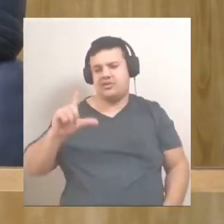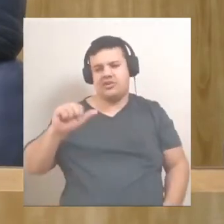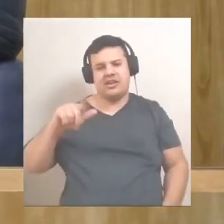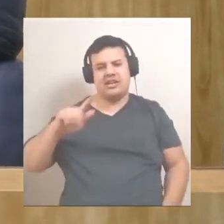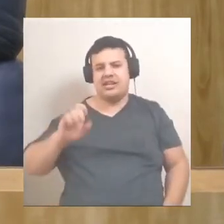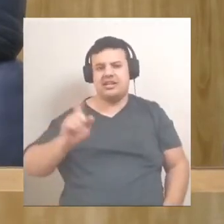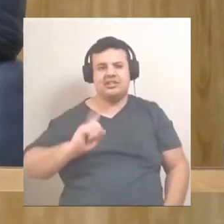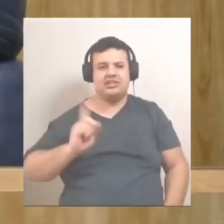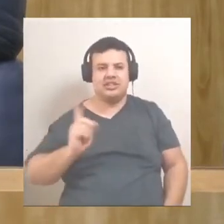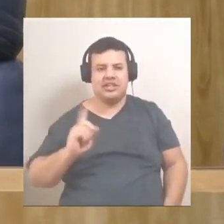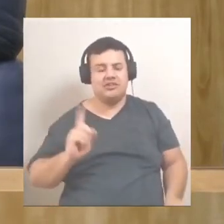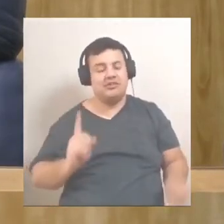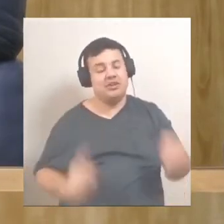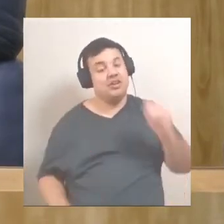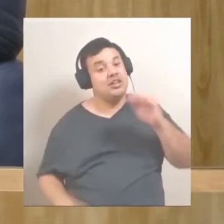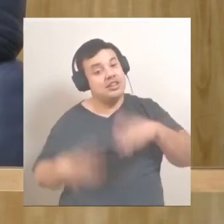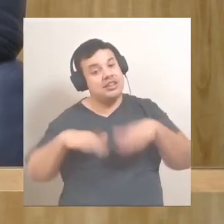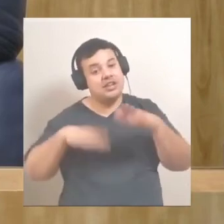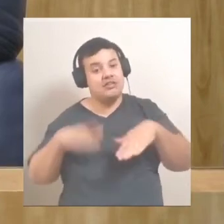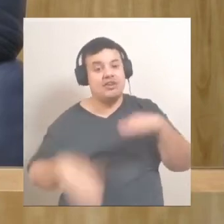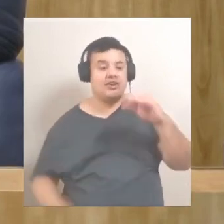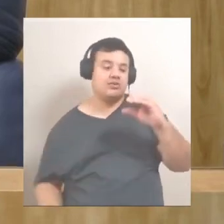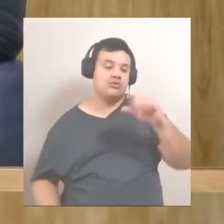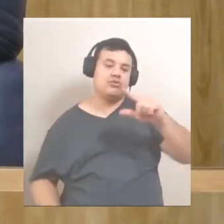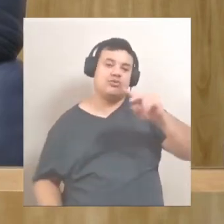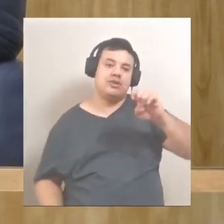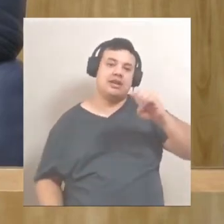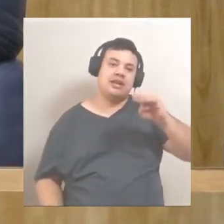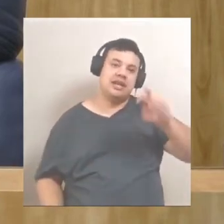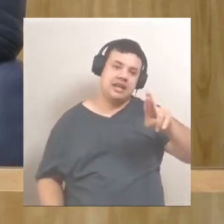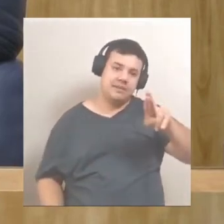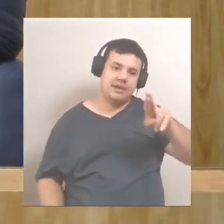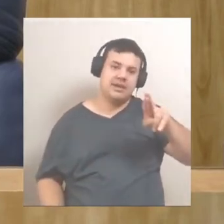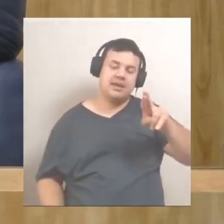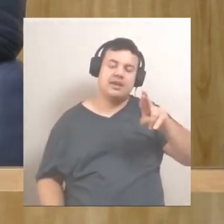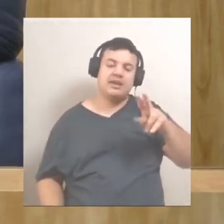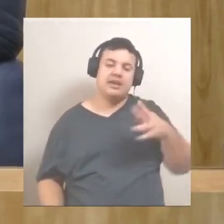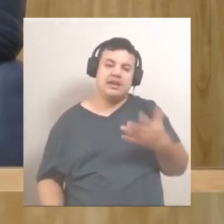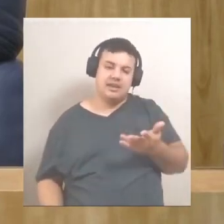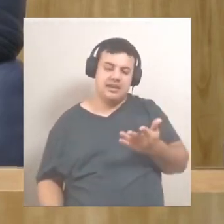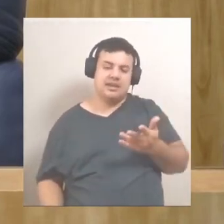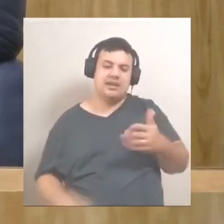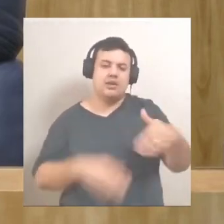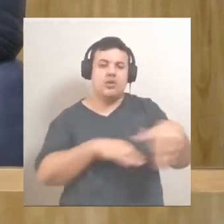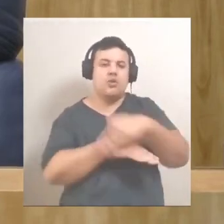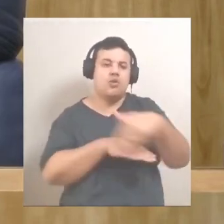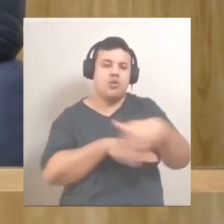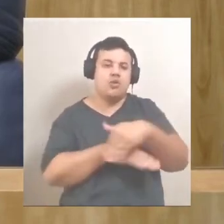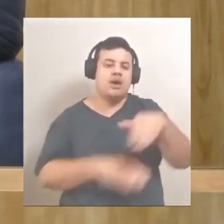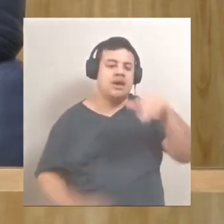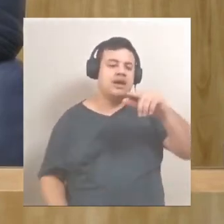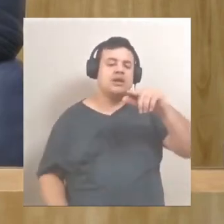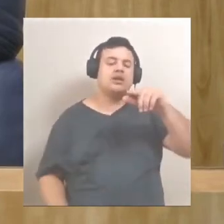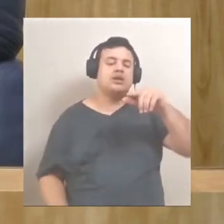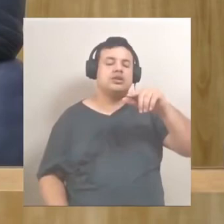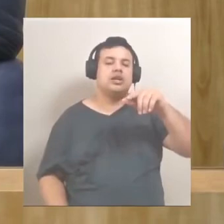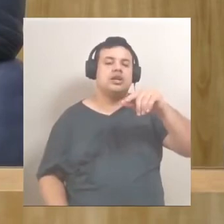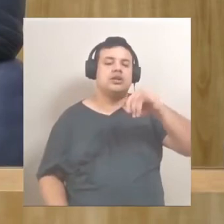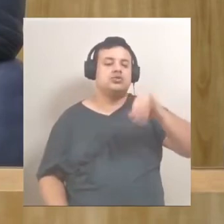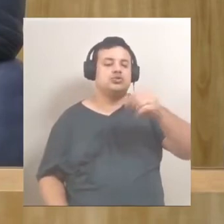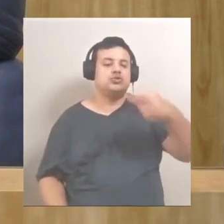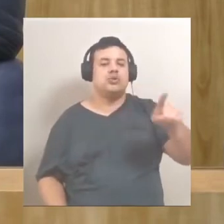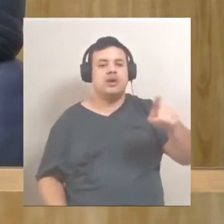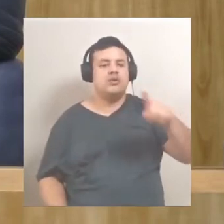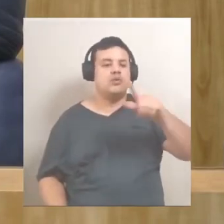Açucena também, não sei, mas no Padre Moy, do lado ali da rua João Leocádio, tinha